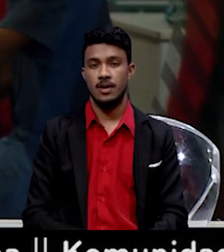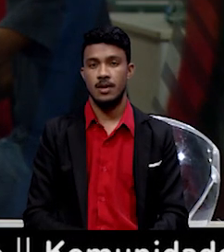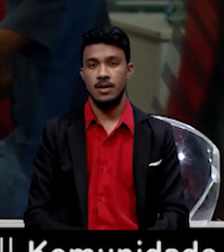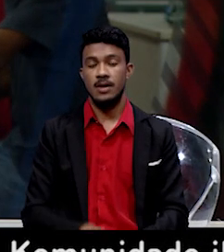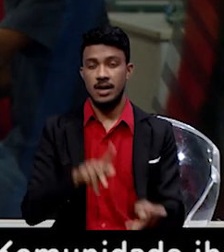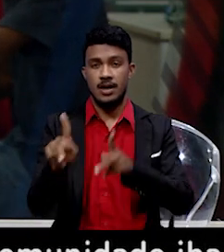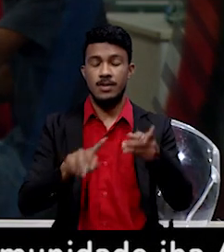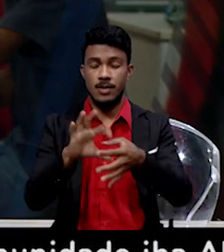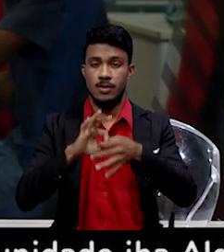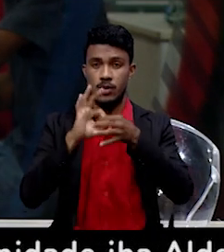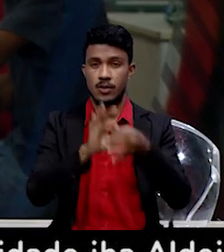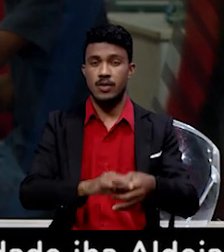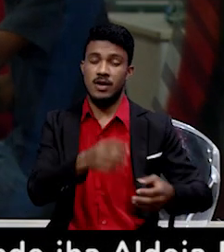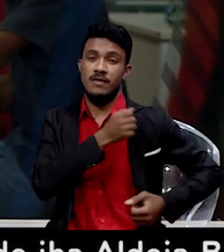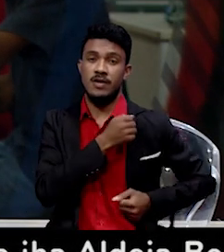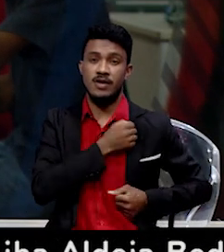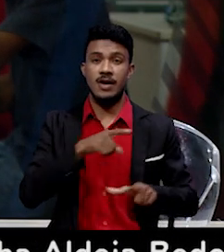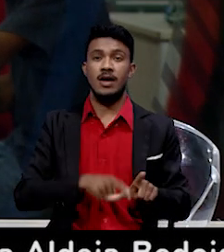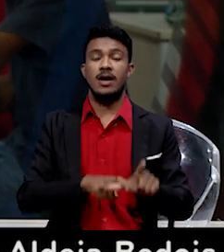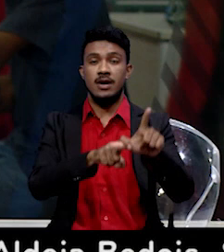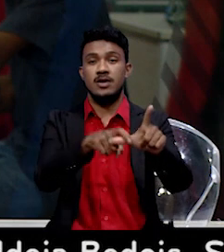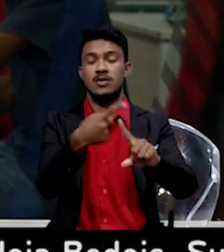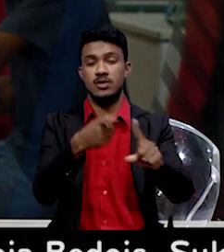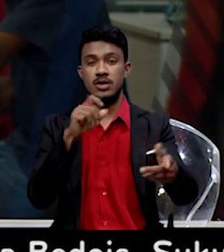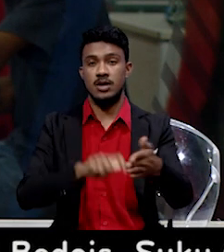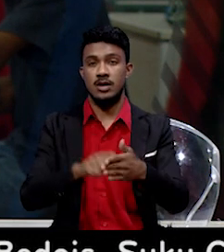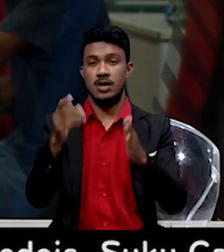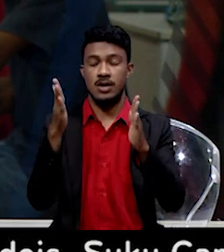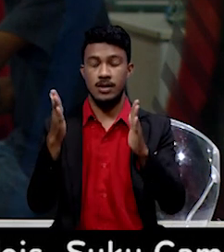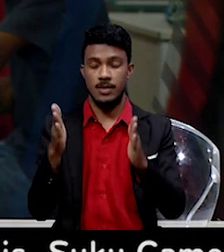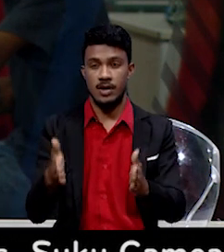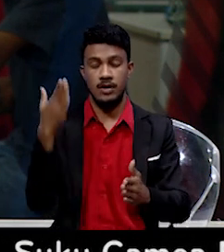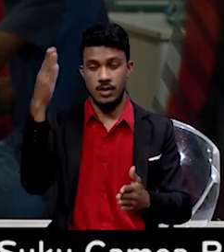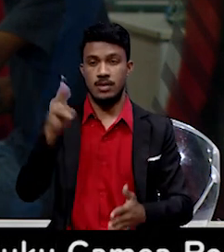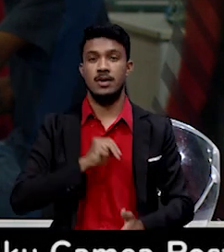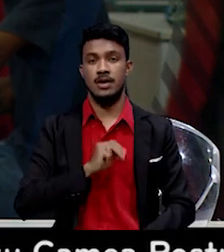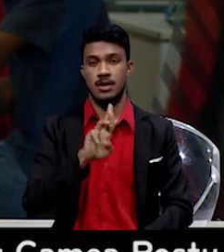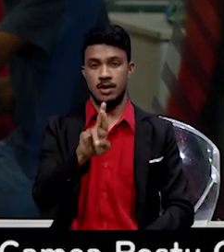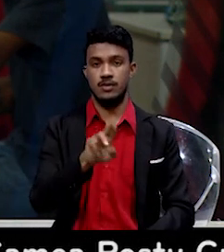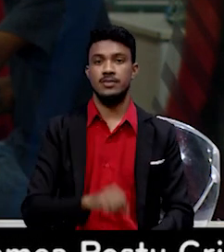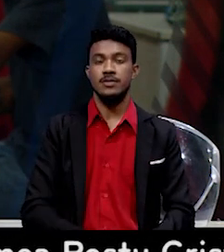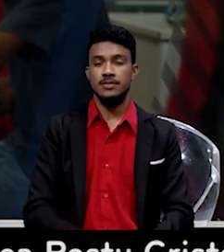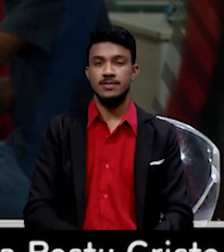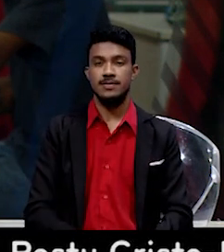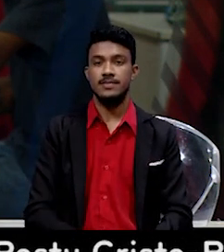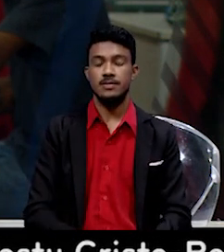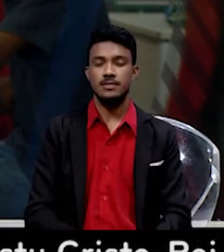Cadete FGTL Ida, Halai Sai Husi Centro Formação Treino Metinaro.